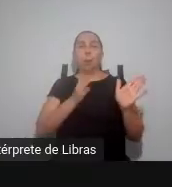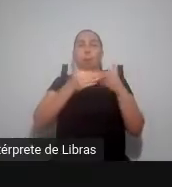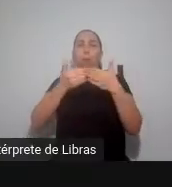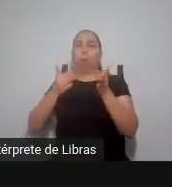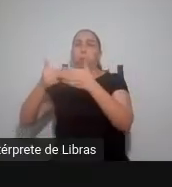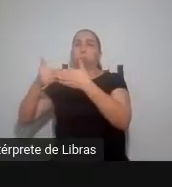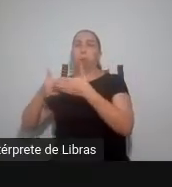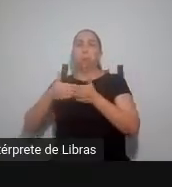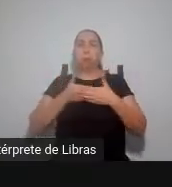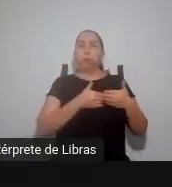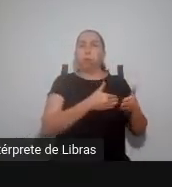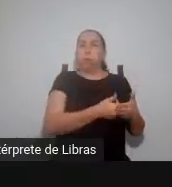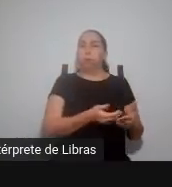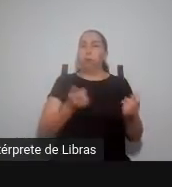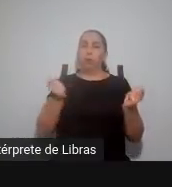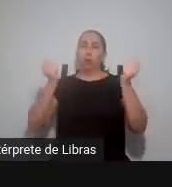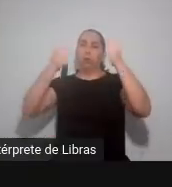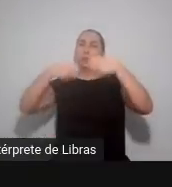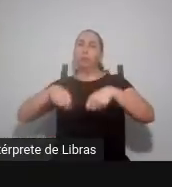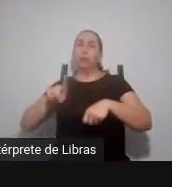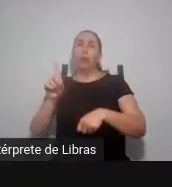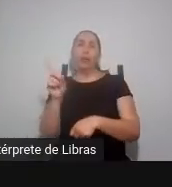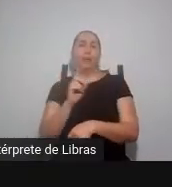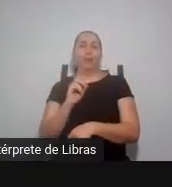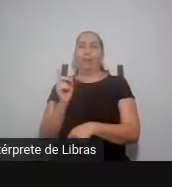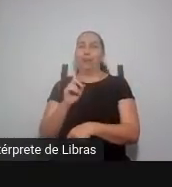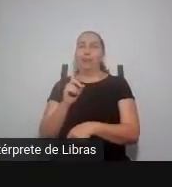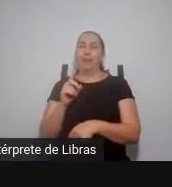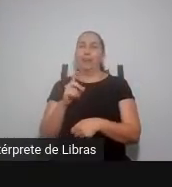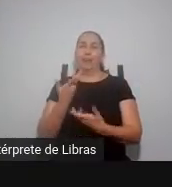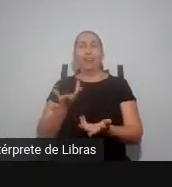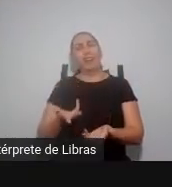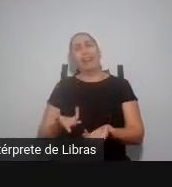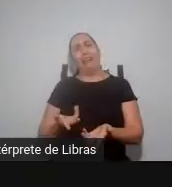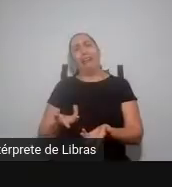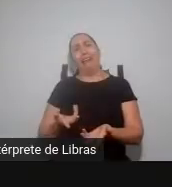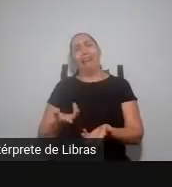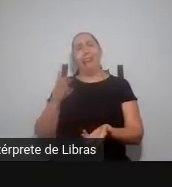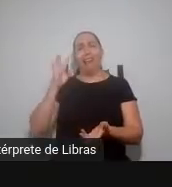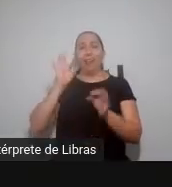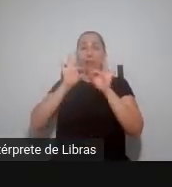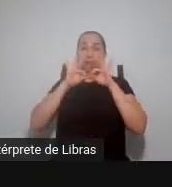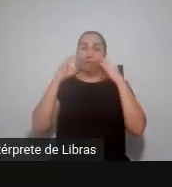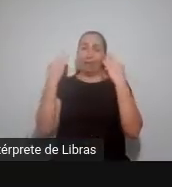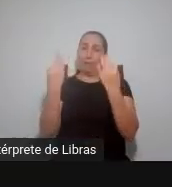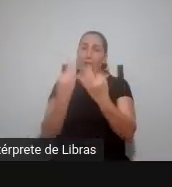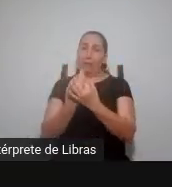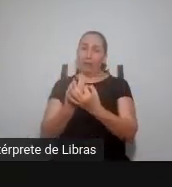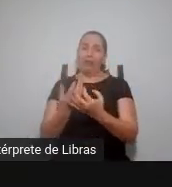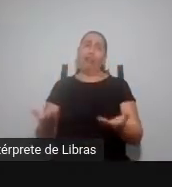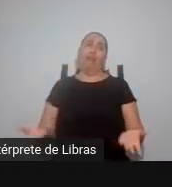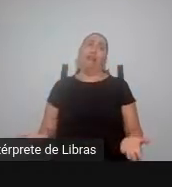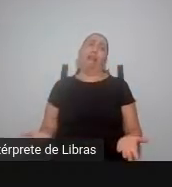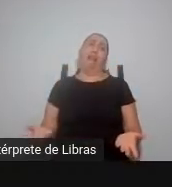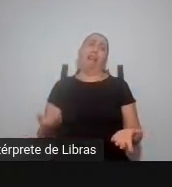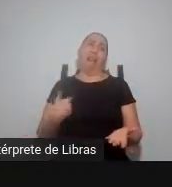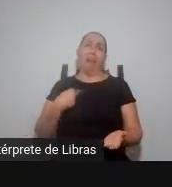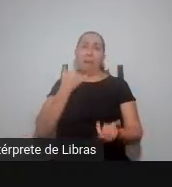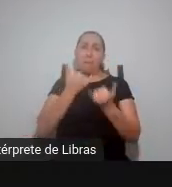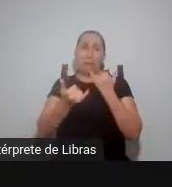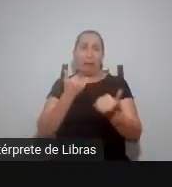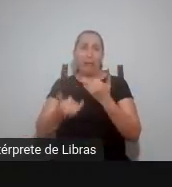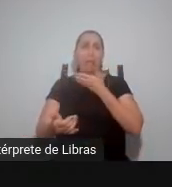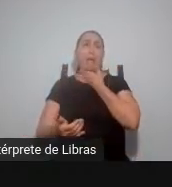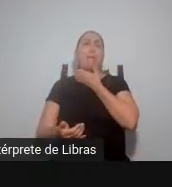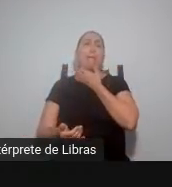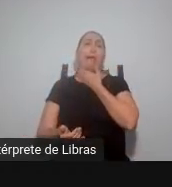isso. Então, algumas famílias dizem, olha, tô achando que está conversando muito, precisa da atividade, custa para chegar à atividade, quando chega a